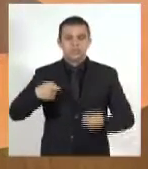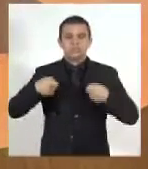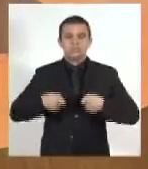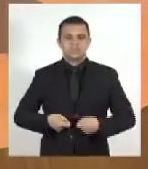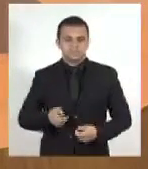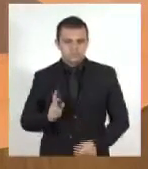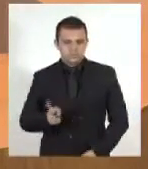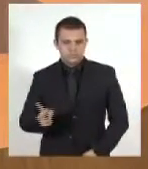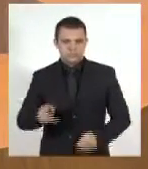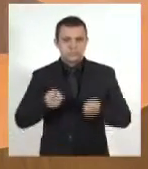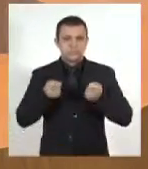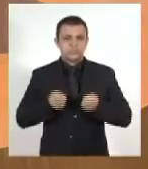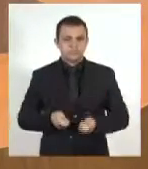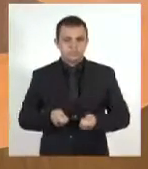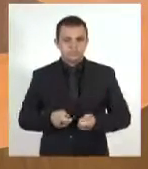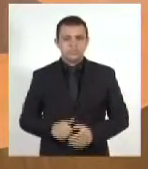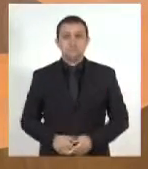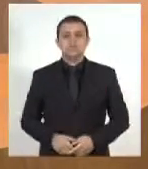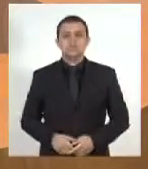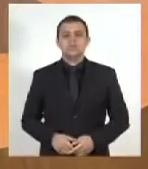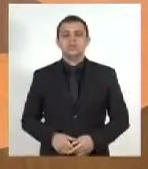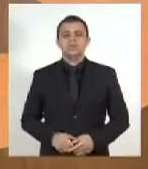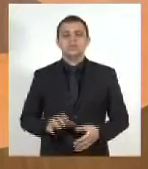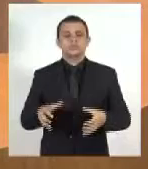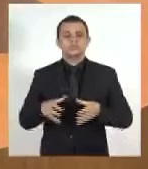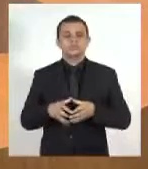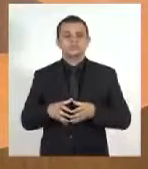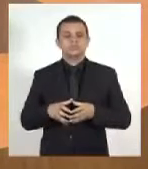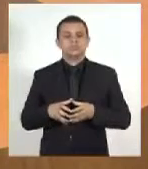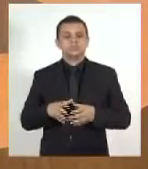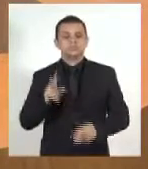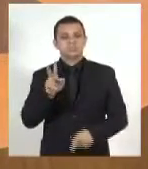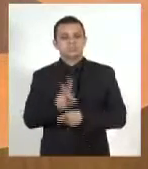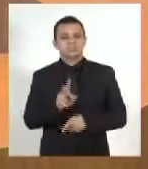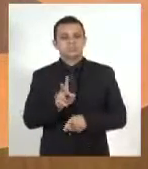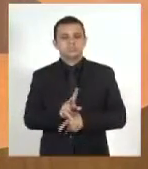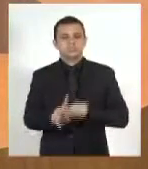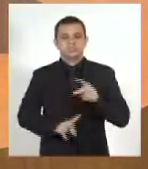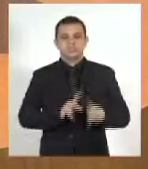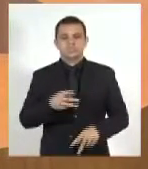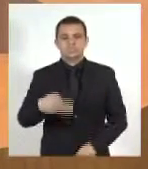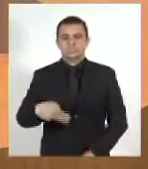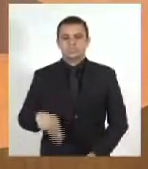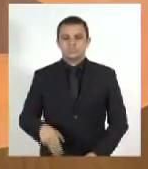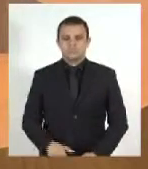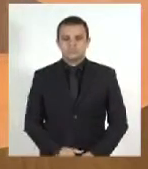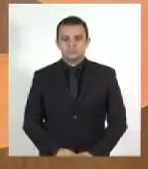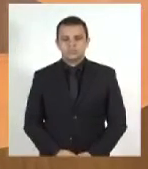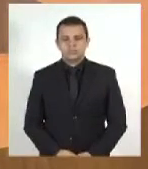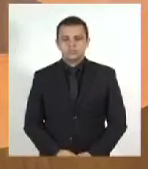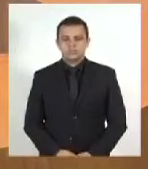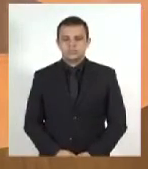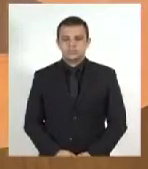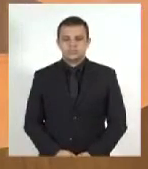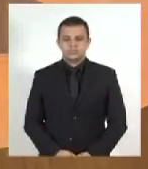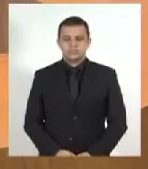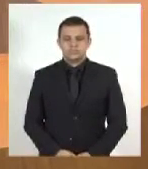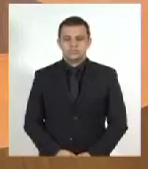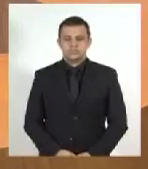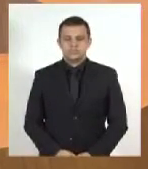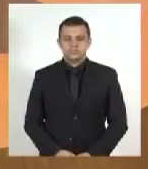um posicionamento voltado em defesa do povo do Maranhão. E, senhor presidente,